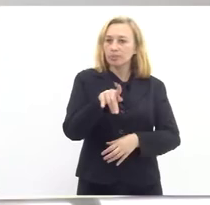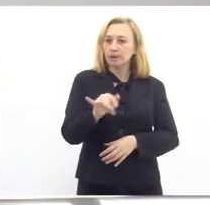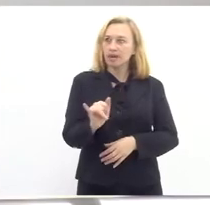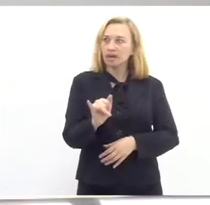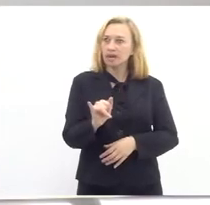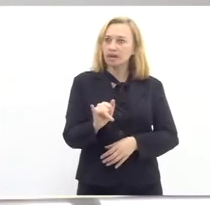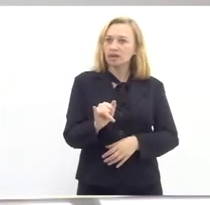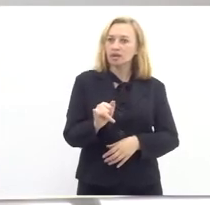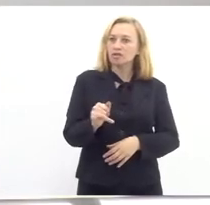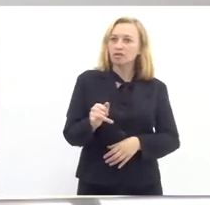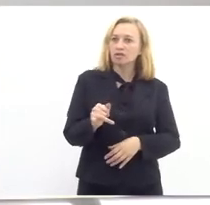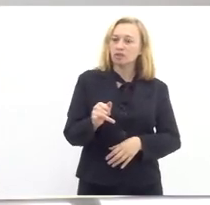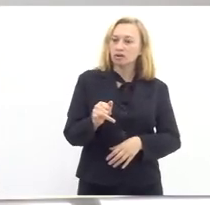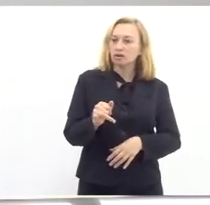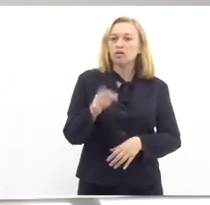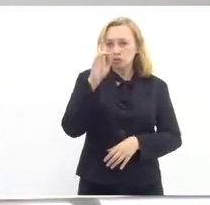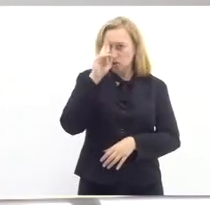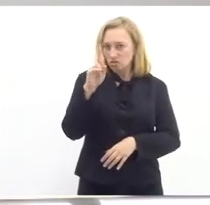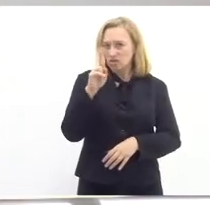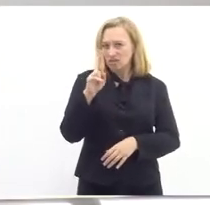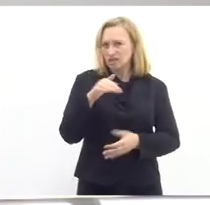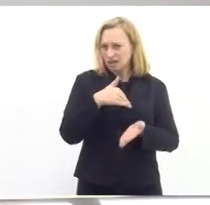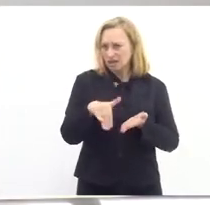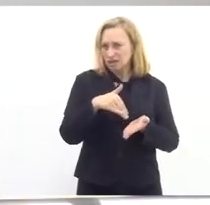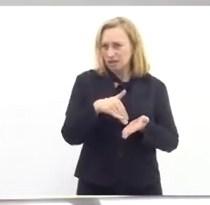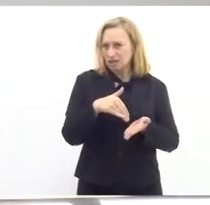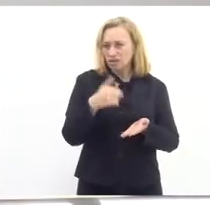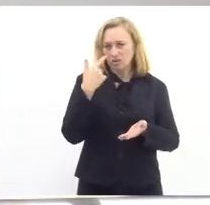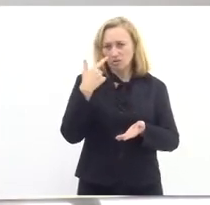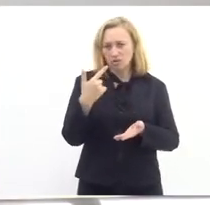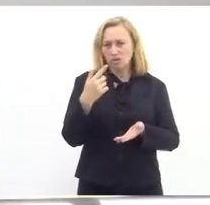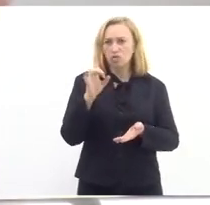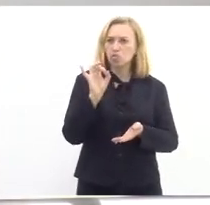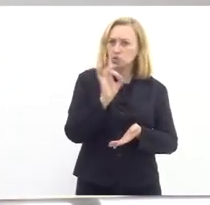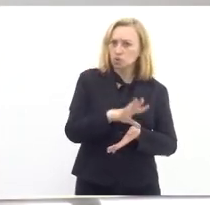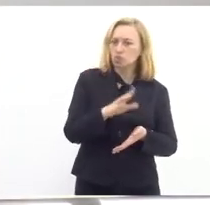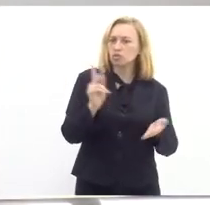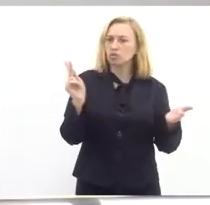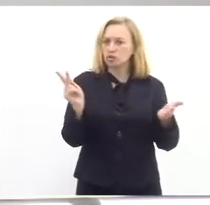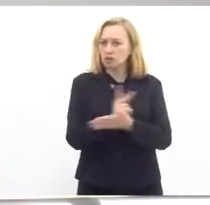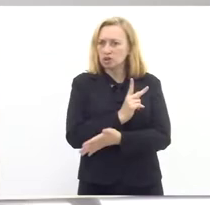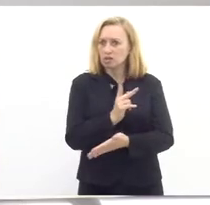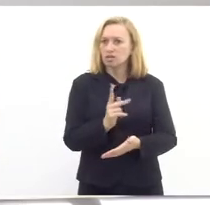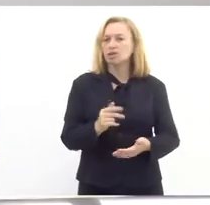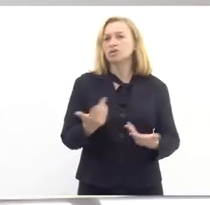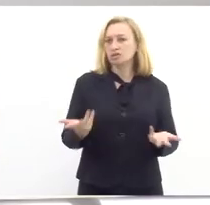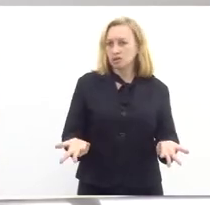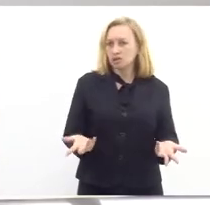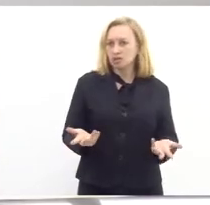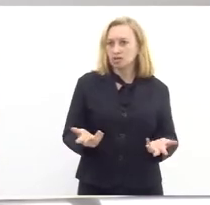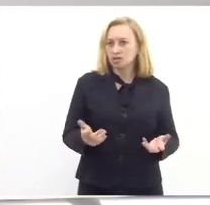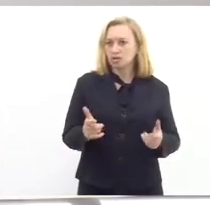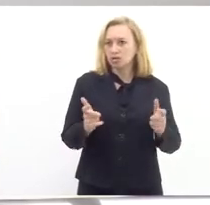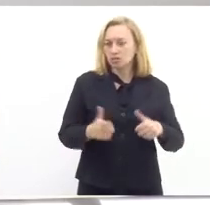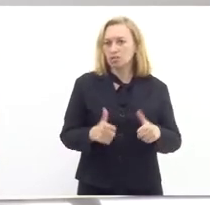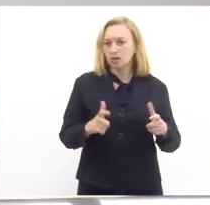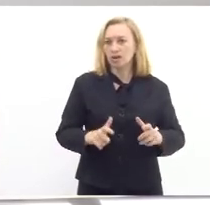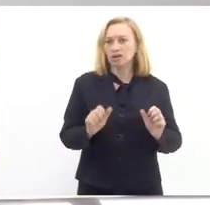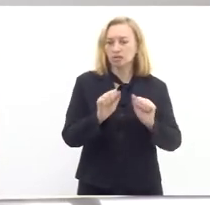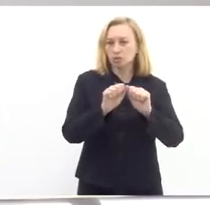que tivesse presente aqui o senhor secretário, tendo em vista os últimos acontecimentos que vêm ocupando até o espaço na grande